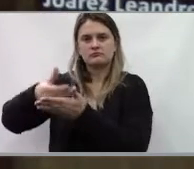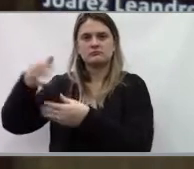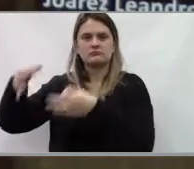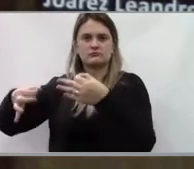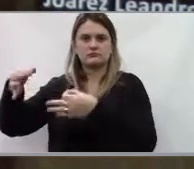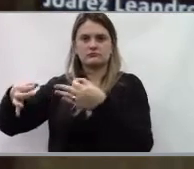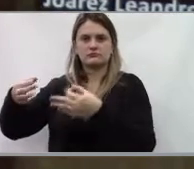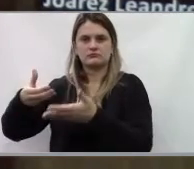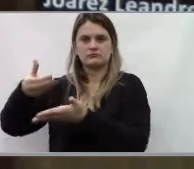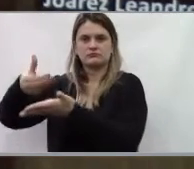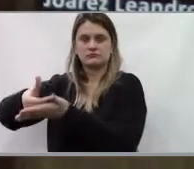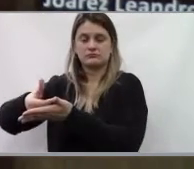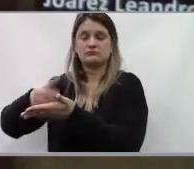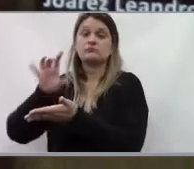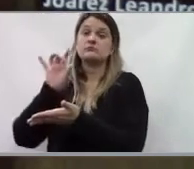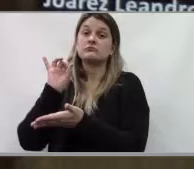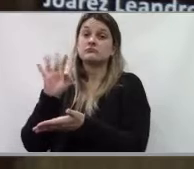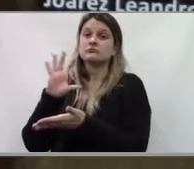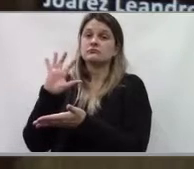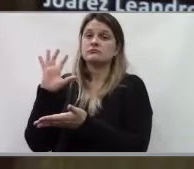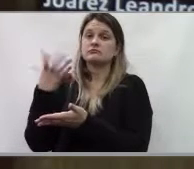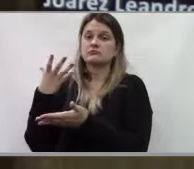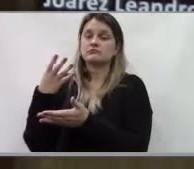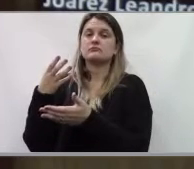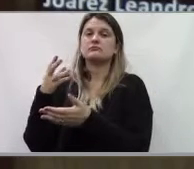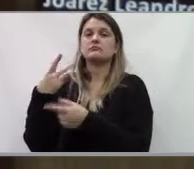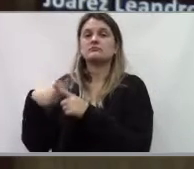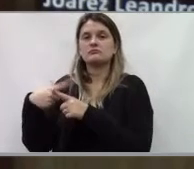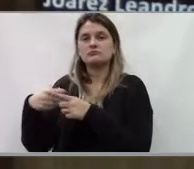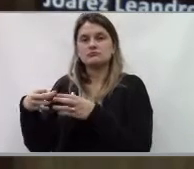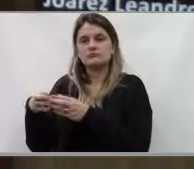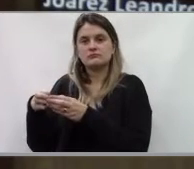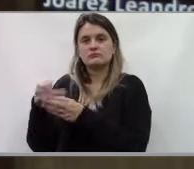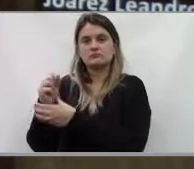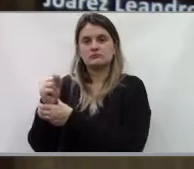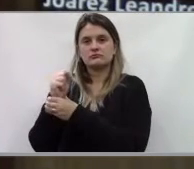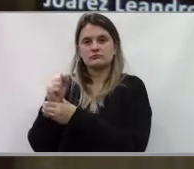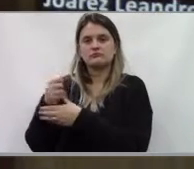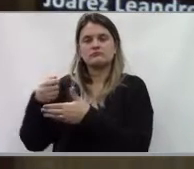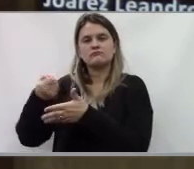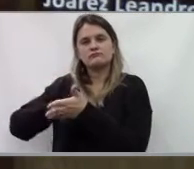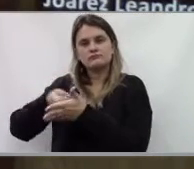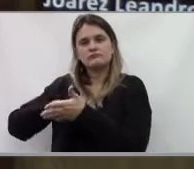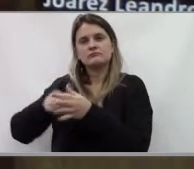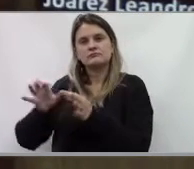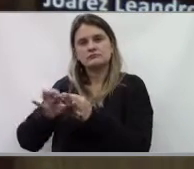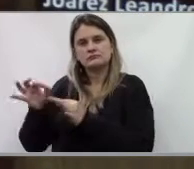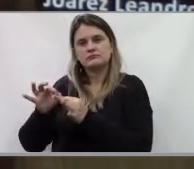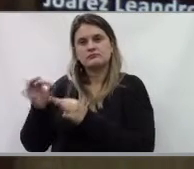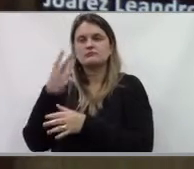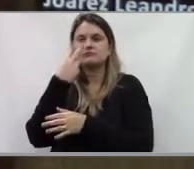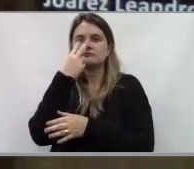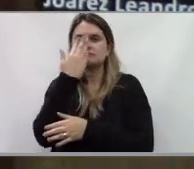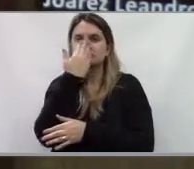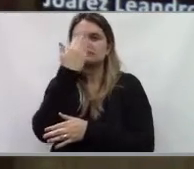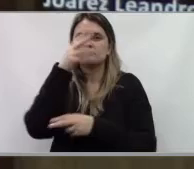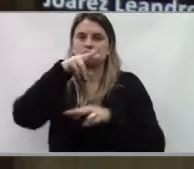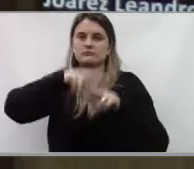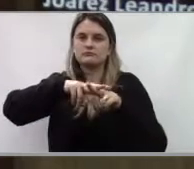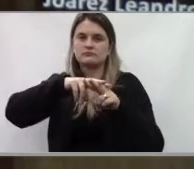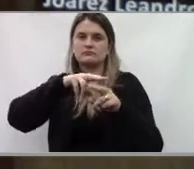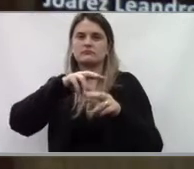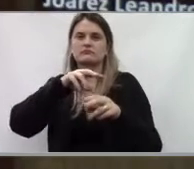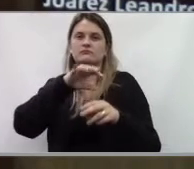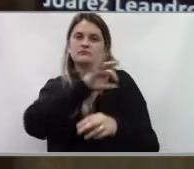oriundas do Judiciário. Mas só acontece isso através do Conselho de Segurança. A delegacia também, quem passa na frente, está vendo